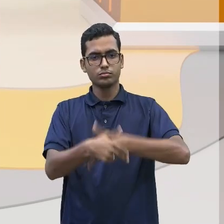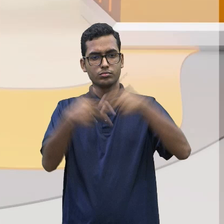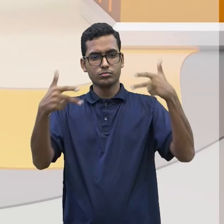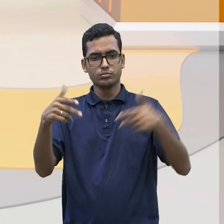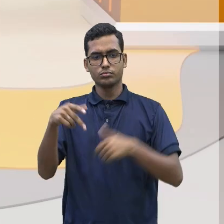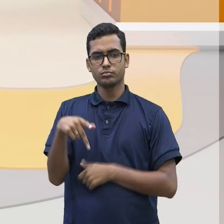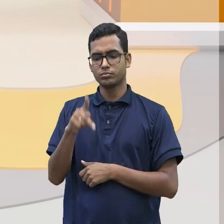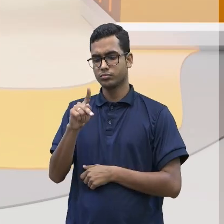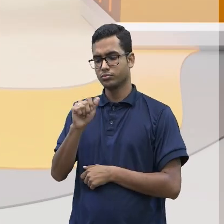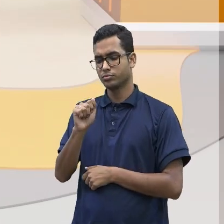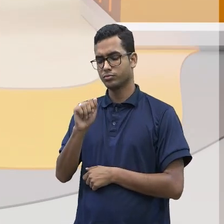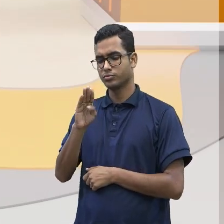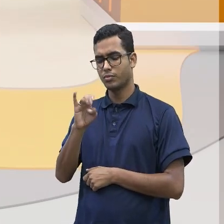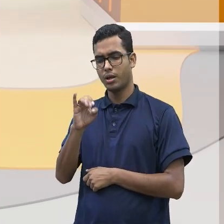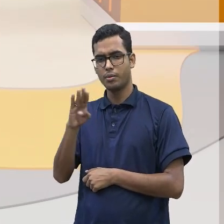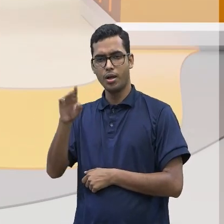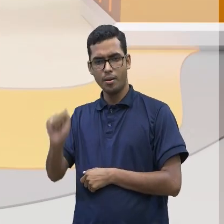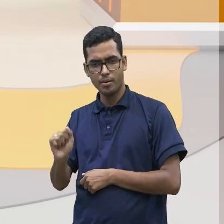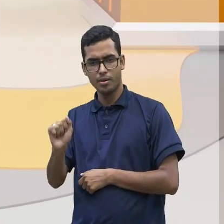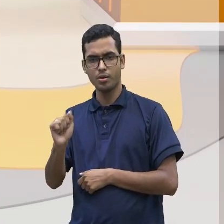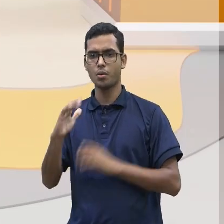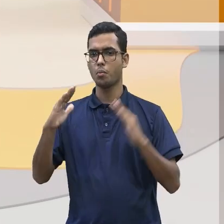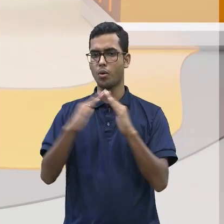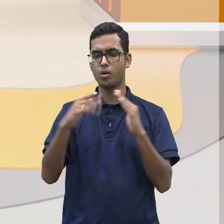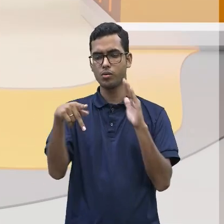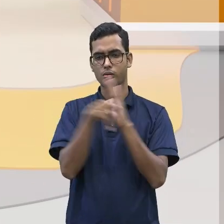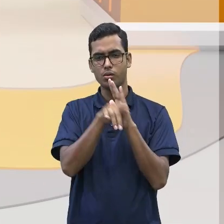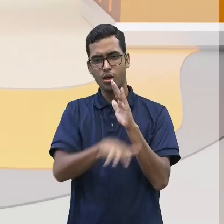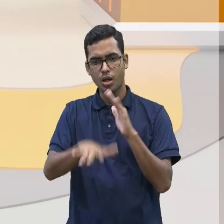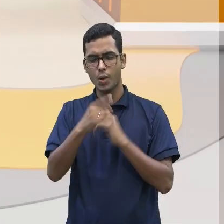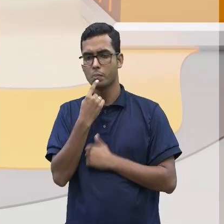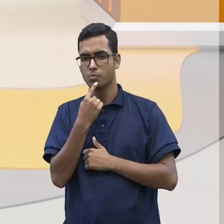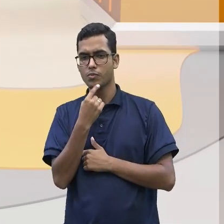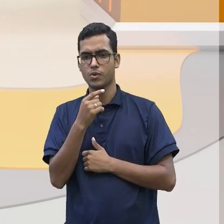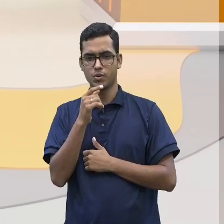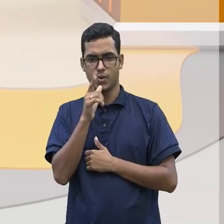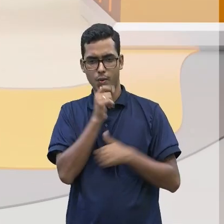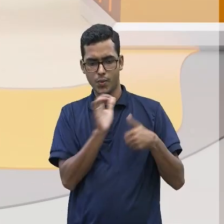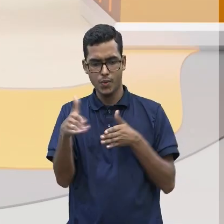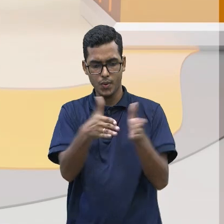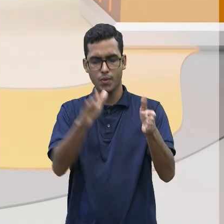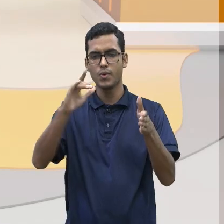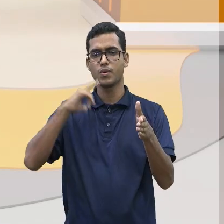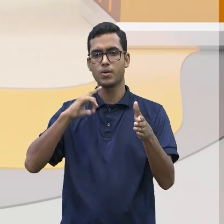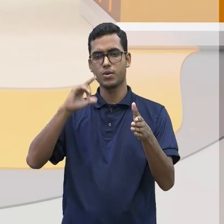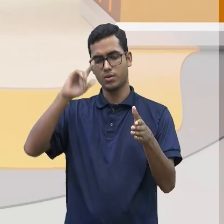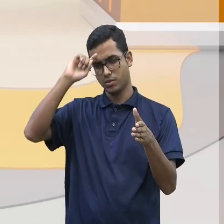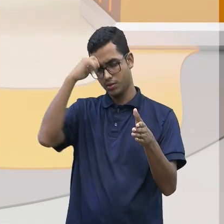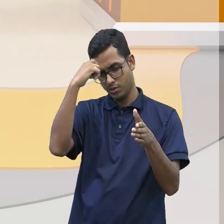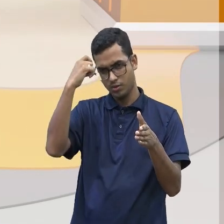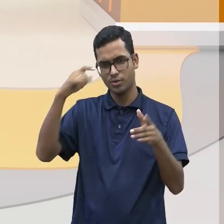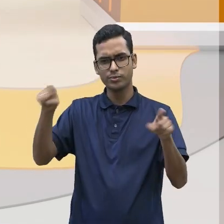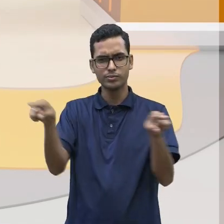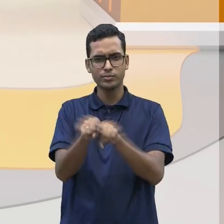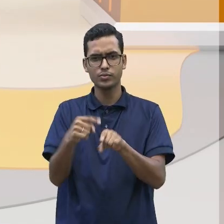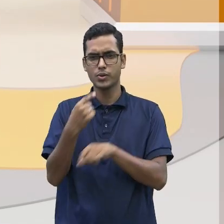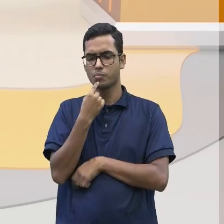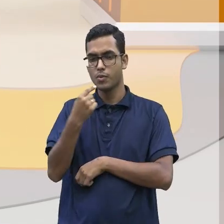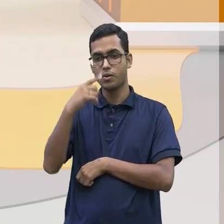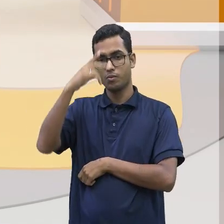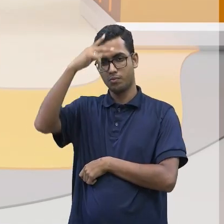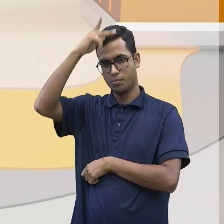as margens do Rio Negro, no Brasil e também no Peru. Viviam em aldeias e o seu cacique era chamado